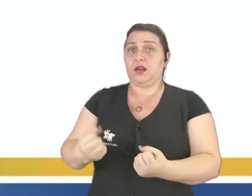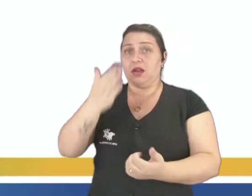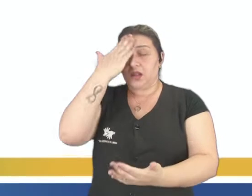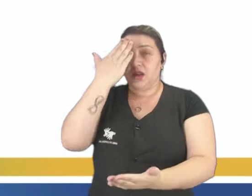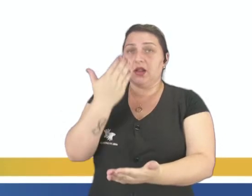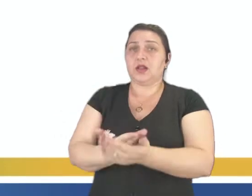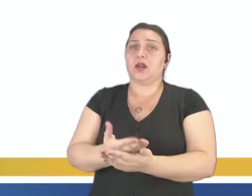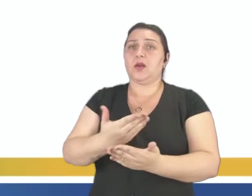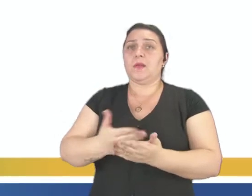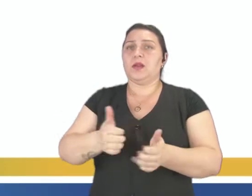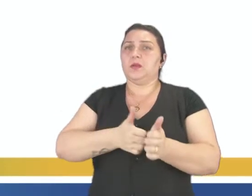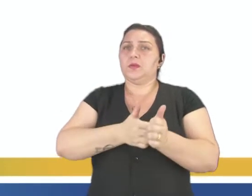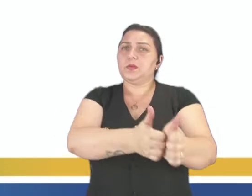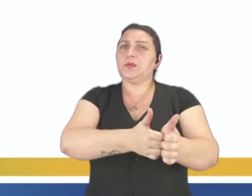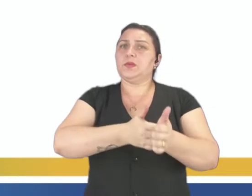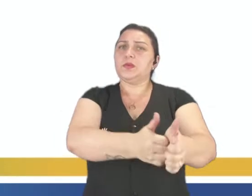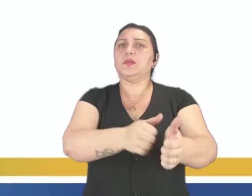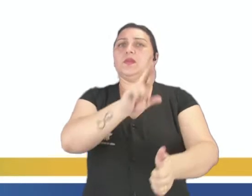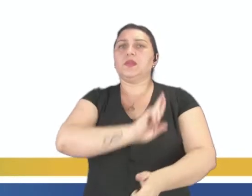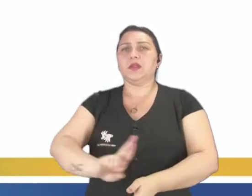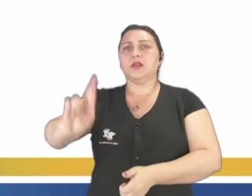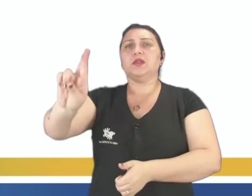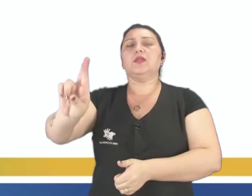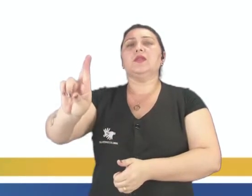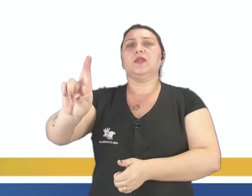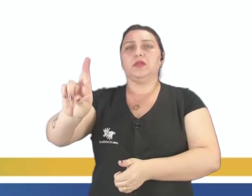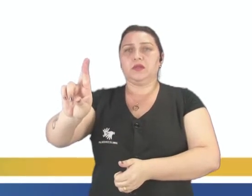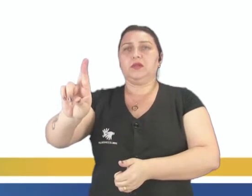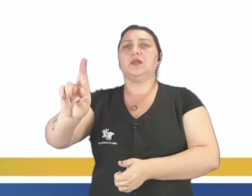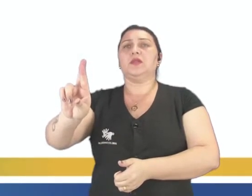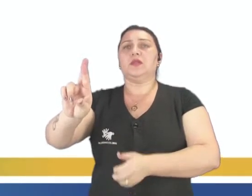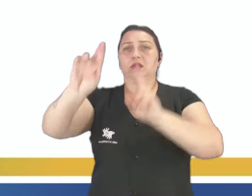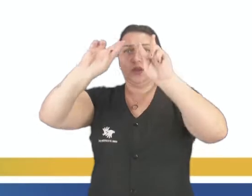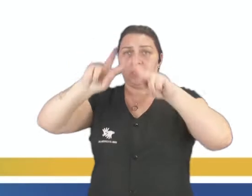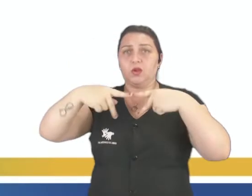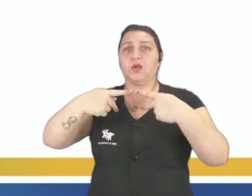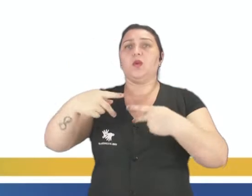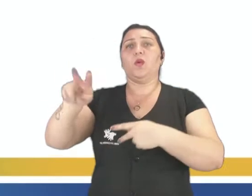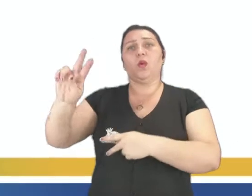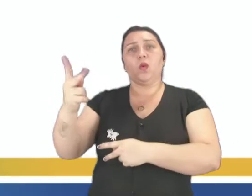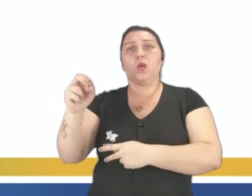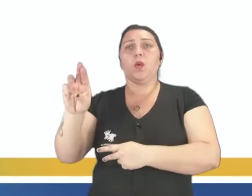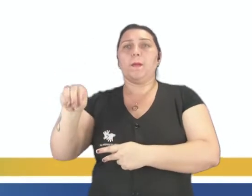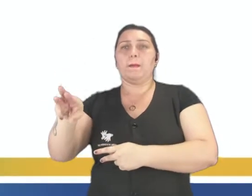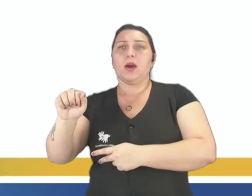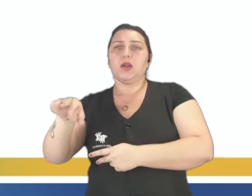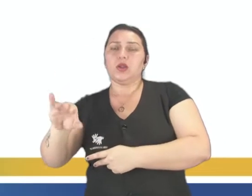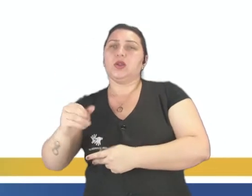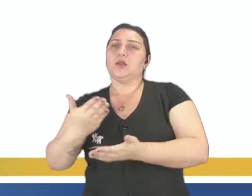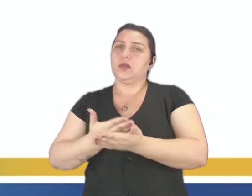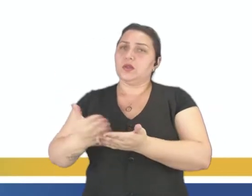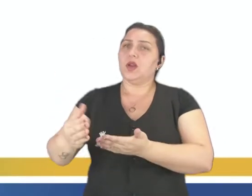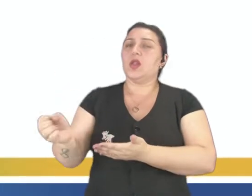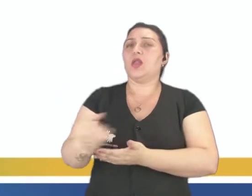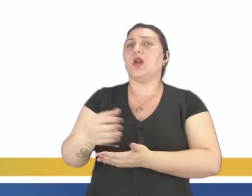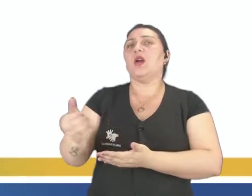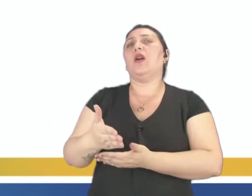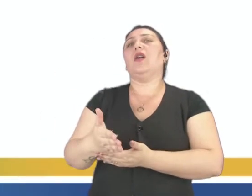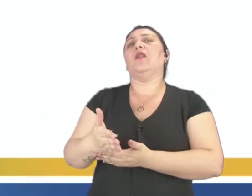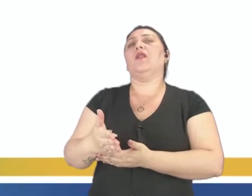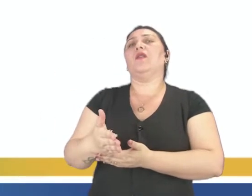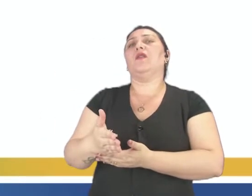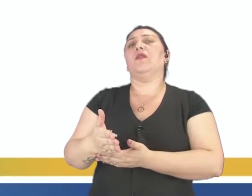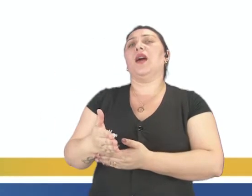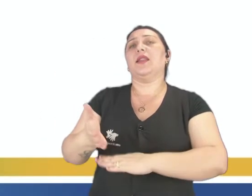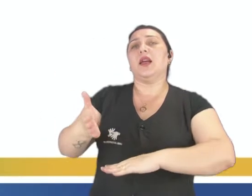de perseguição religiosa e, ao mesmo tempo que o humanismo renascentista inaugura uma nova era, que é a Idade Moderna,